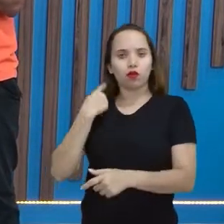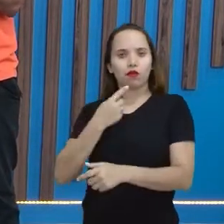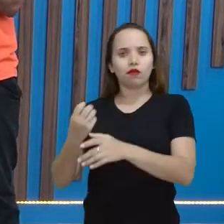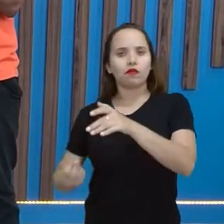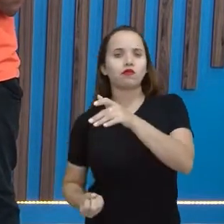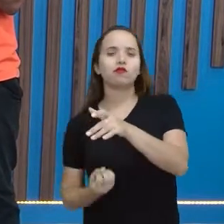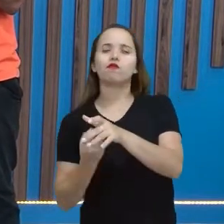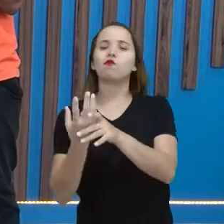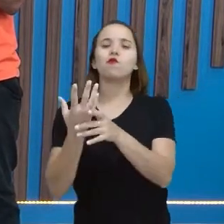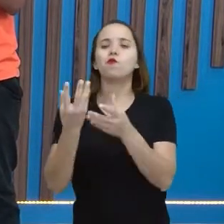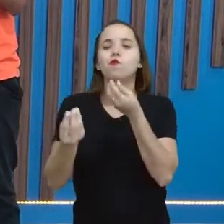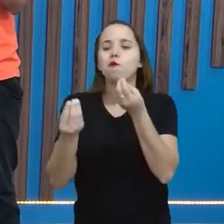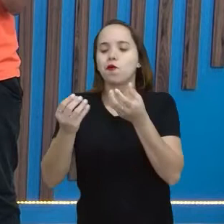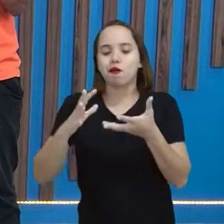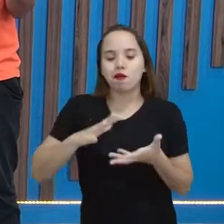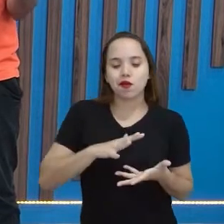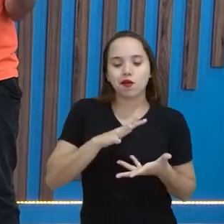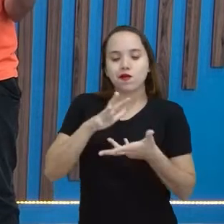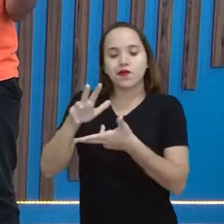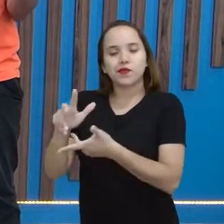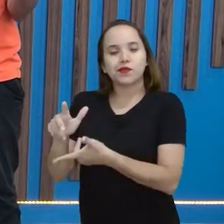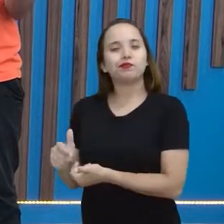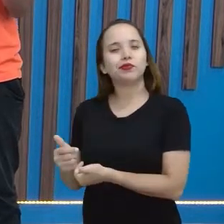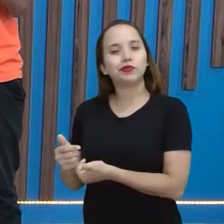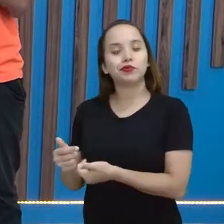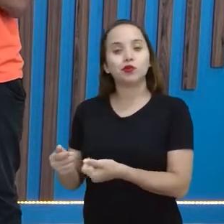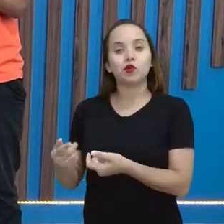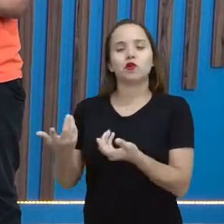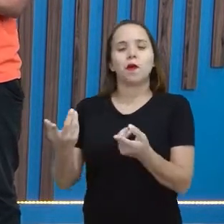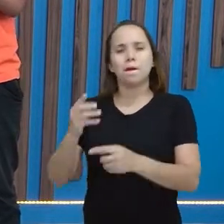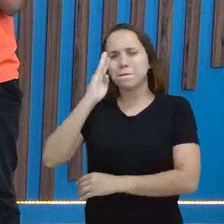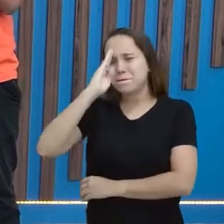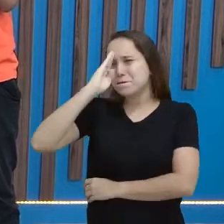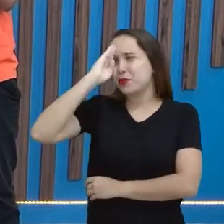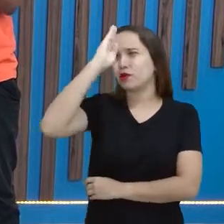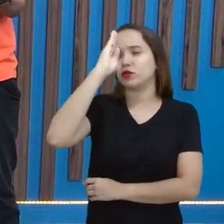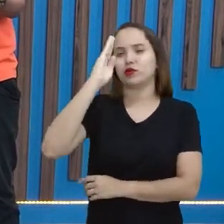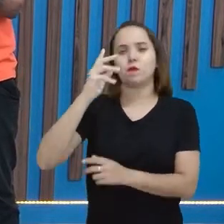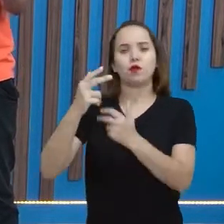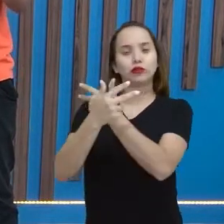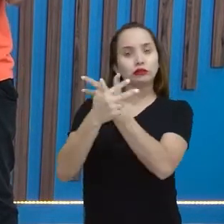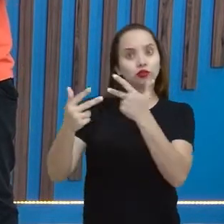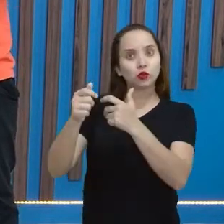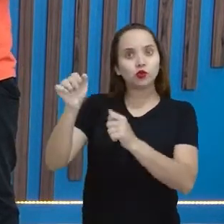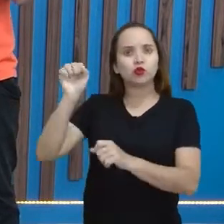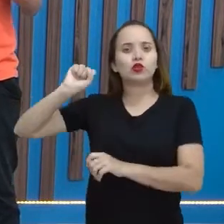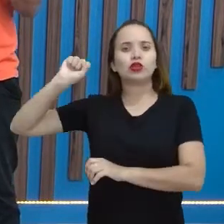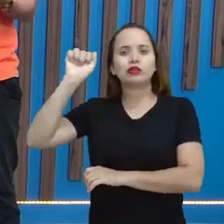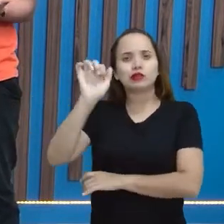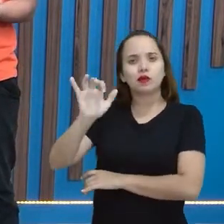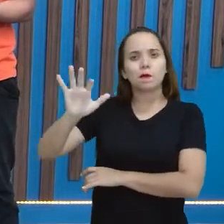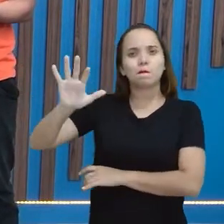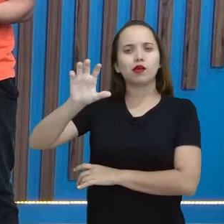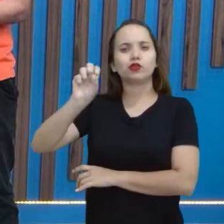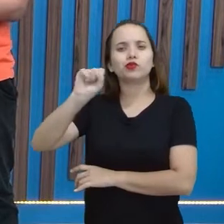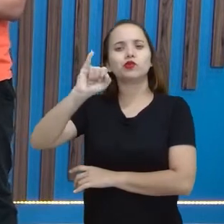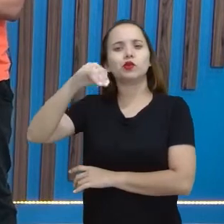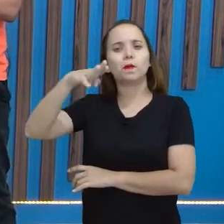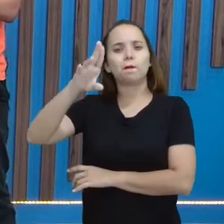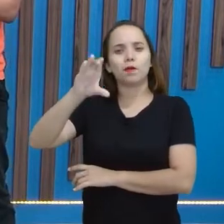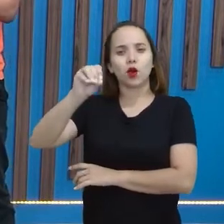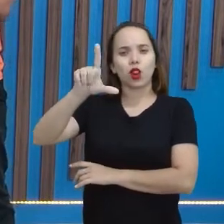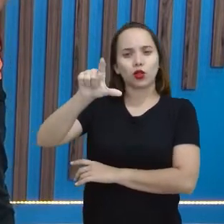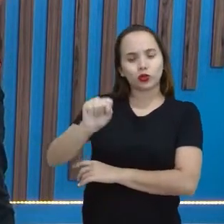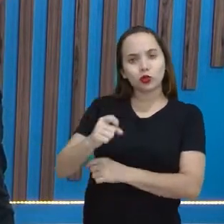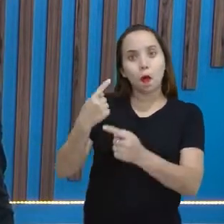constrói o mundo, como o mundo é construído para a gente e através principalmente desses símbolos. É por isso que na fé envolve tantas